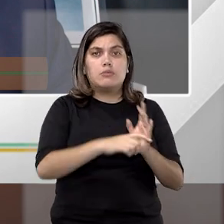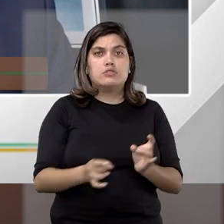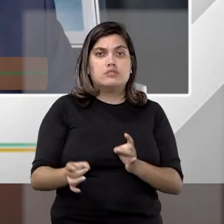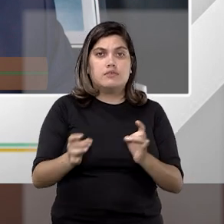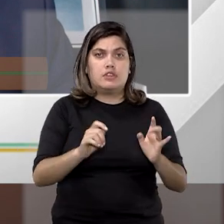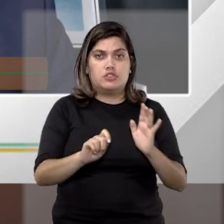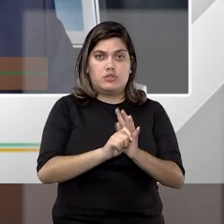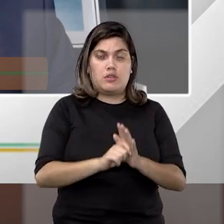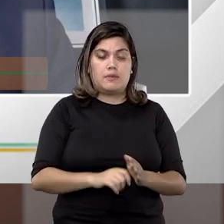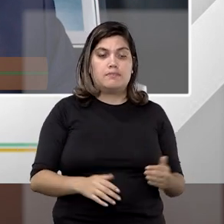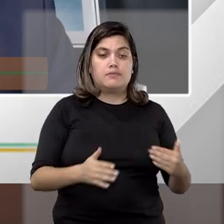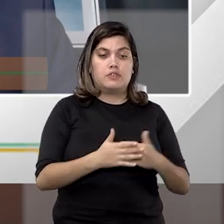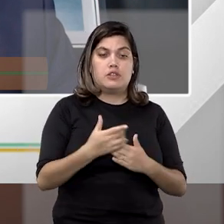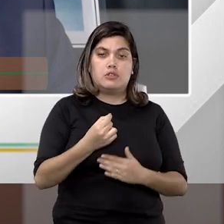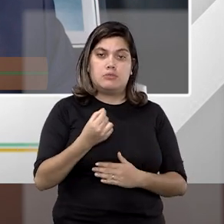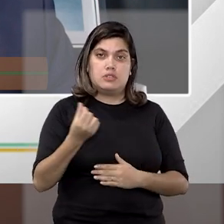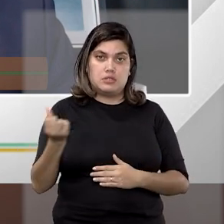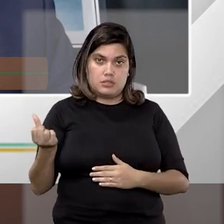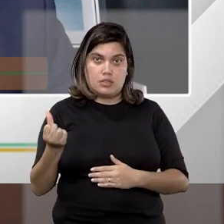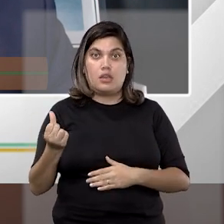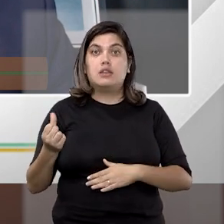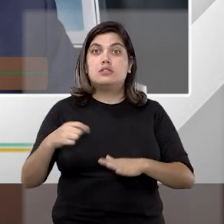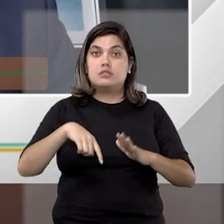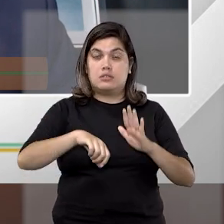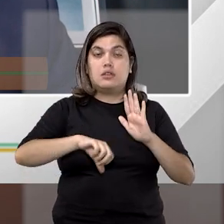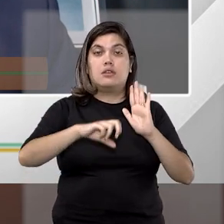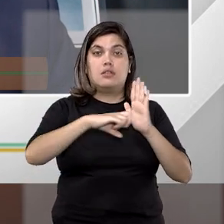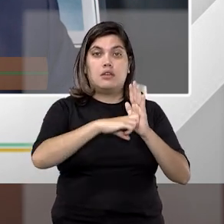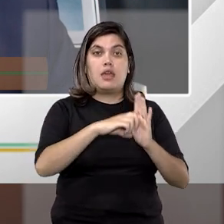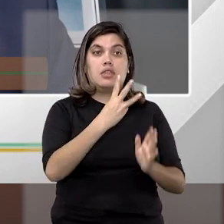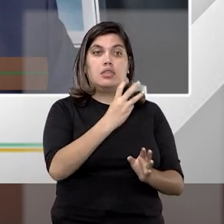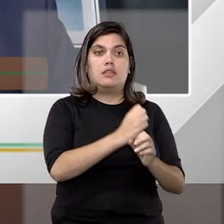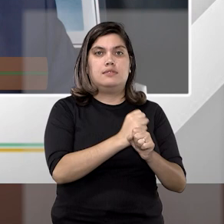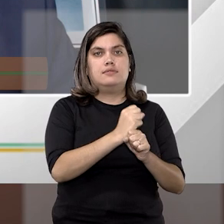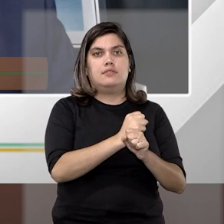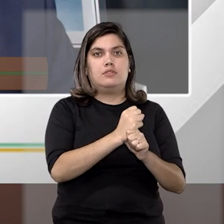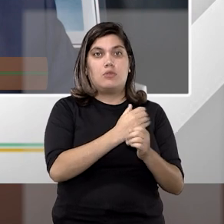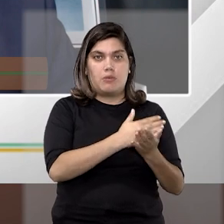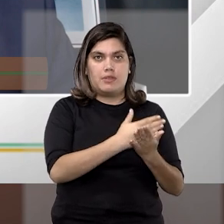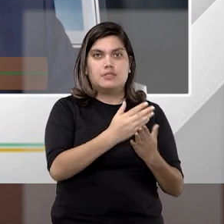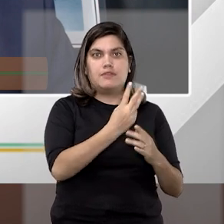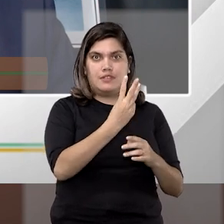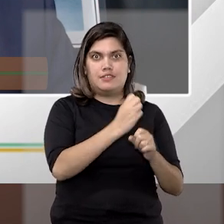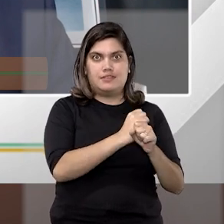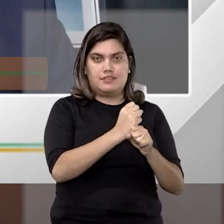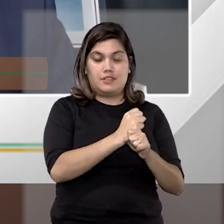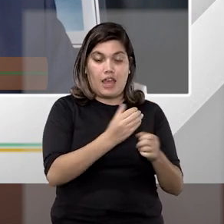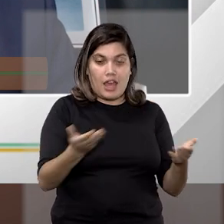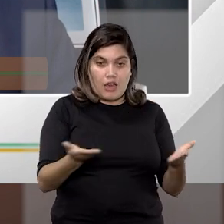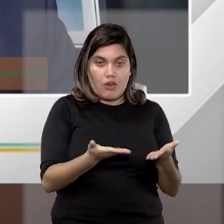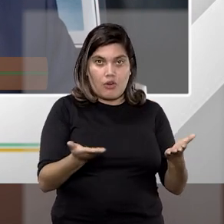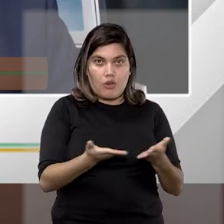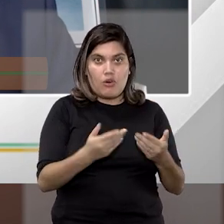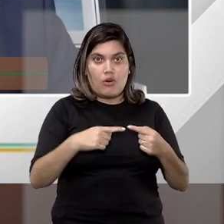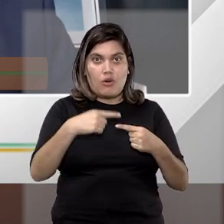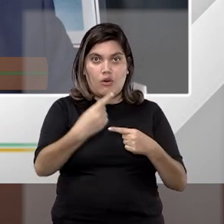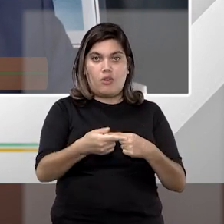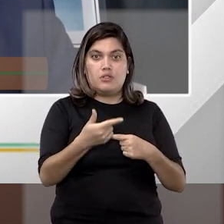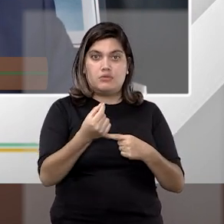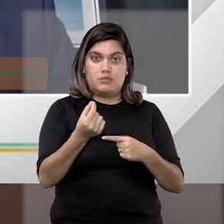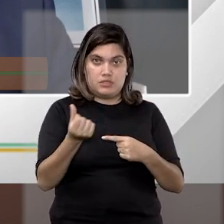de tráfico de drogas até 2006 Atenas do tráfico de drogas era três anos começava em três anos